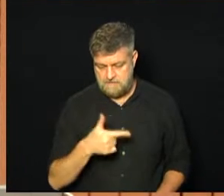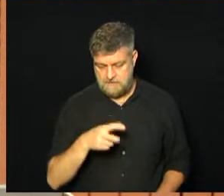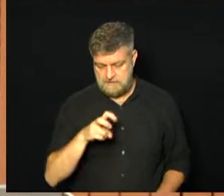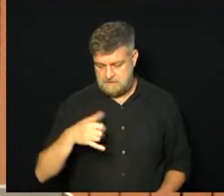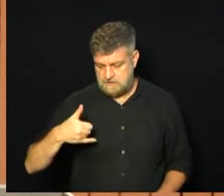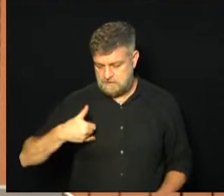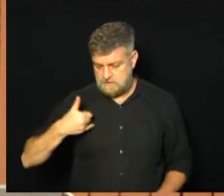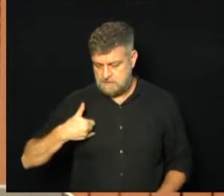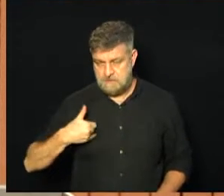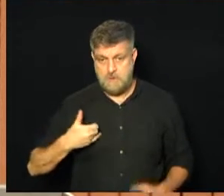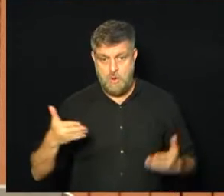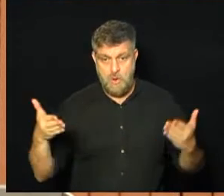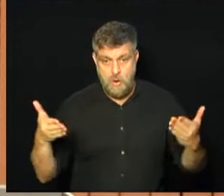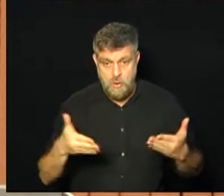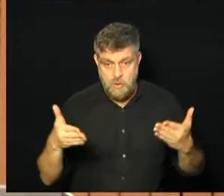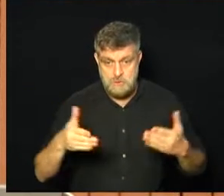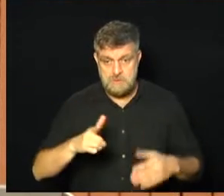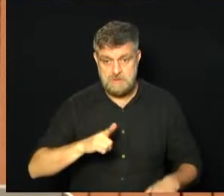tenho 61.